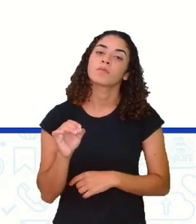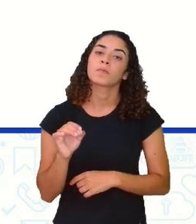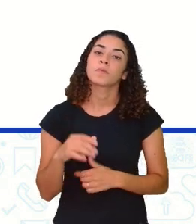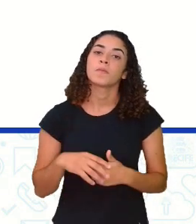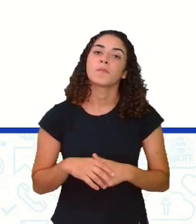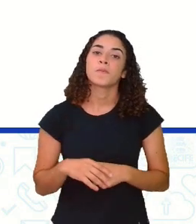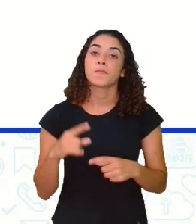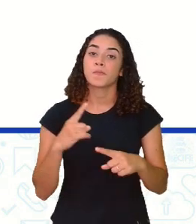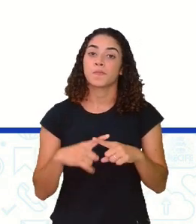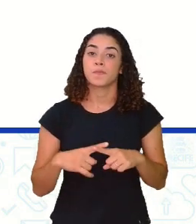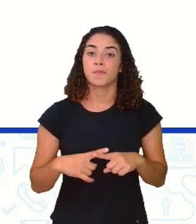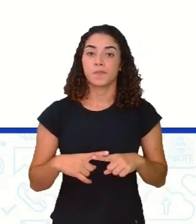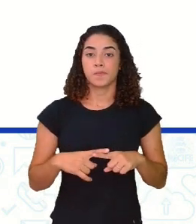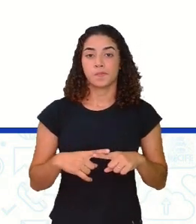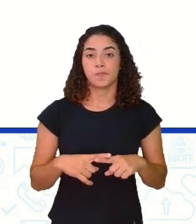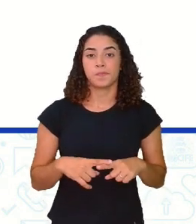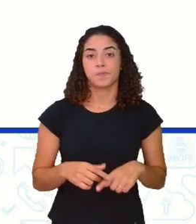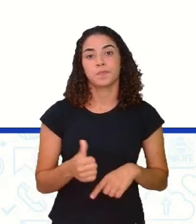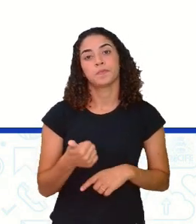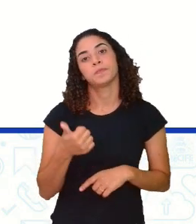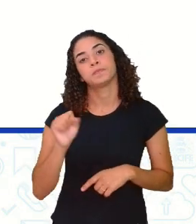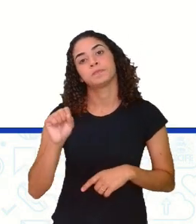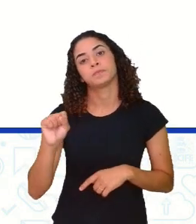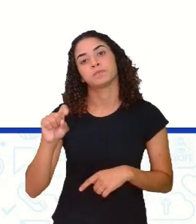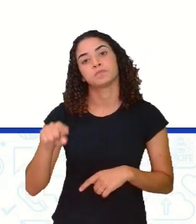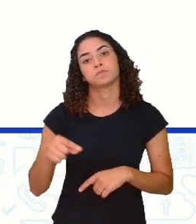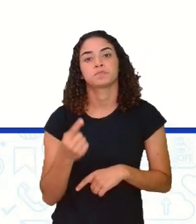voltas, vezes